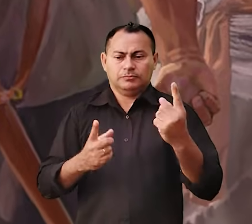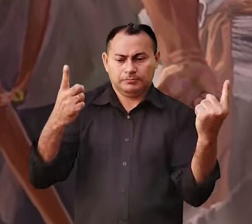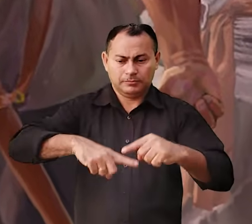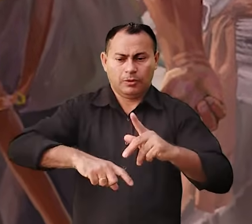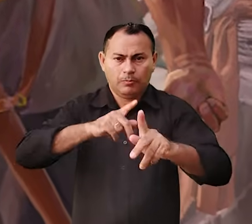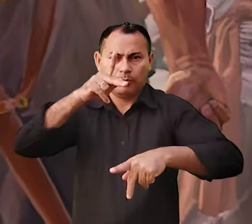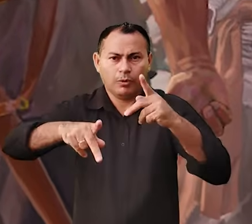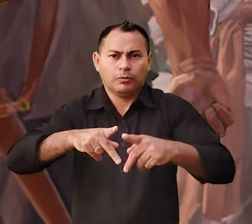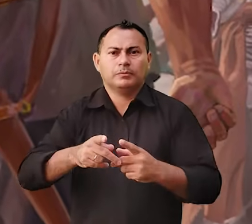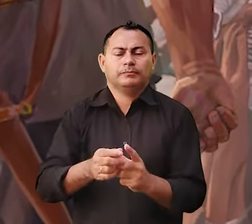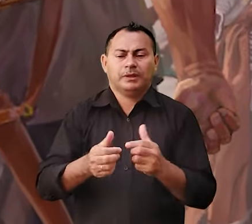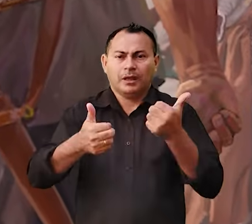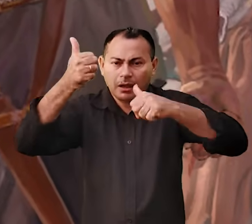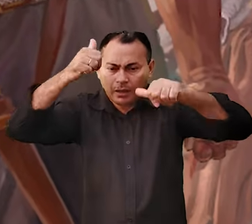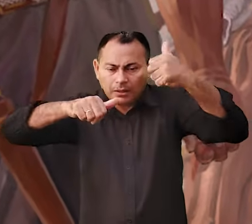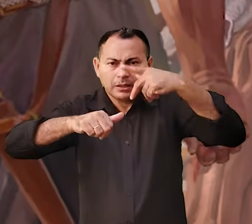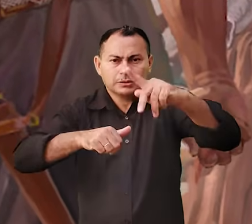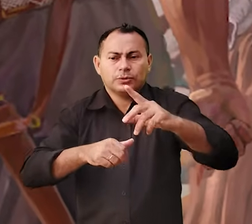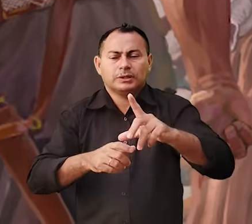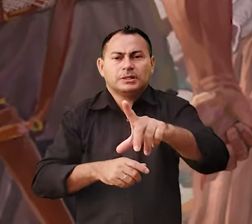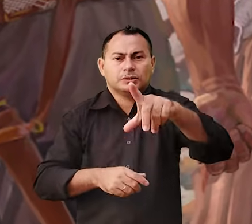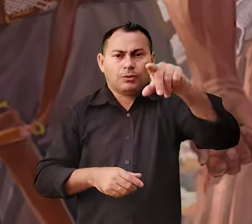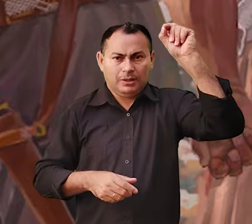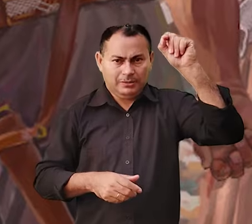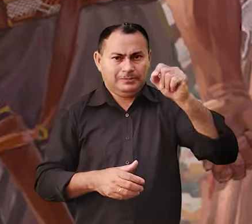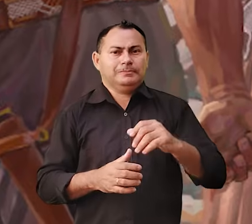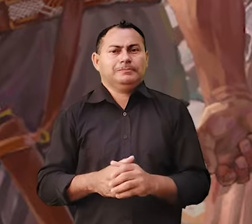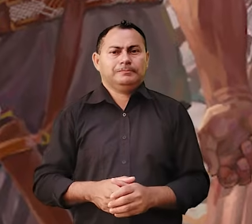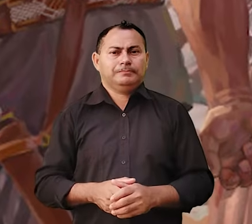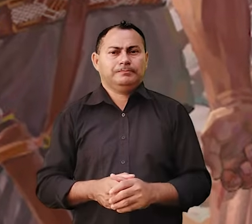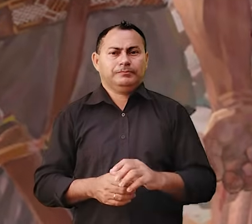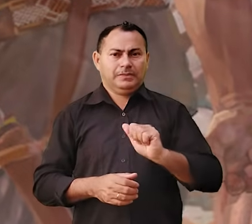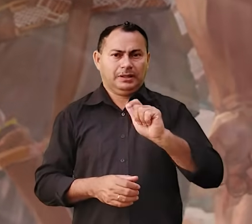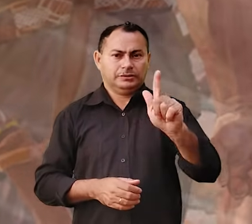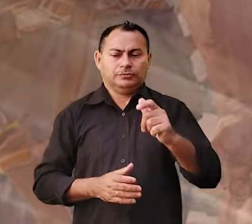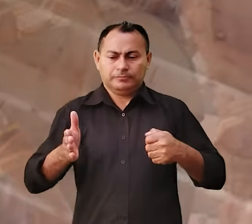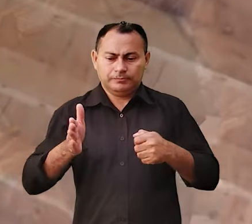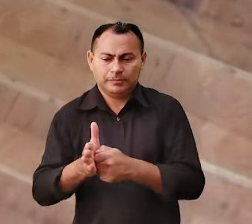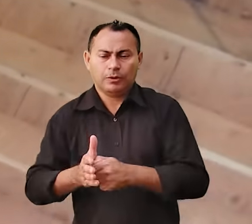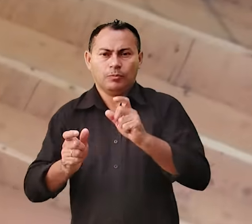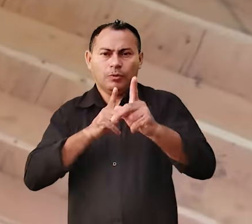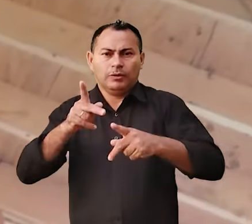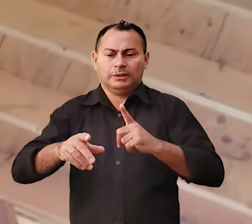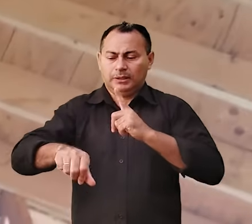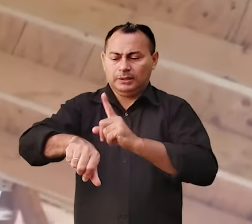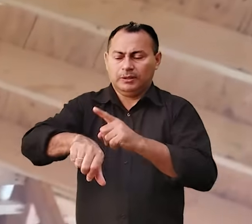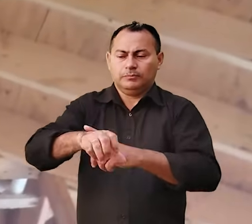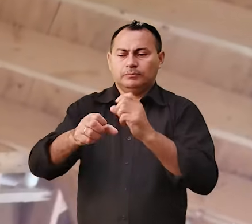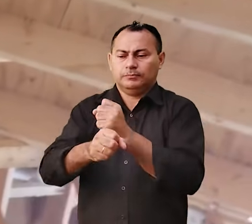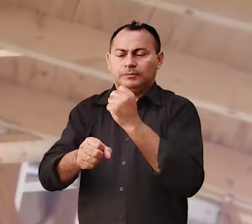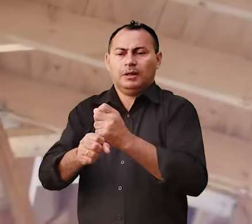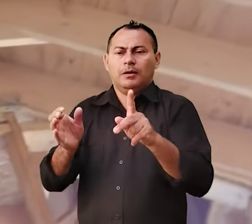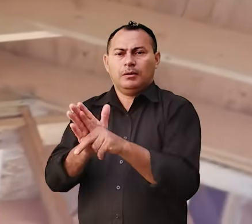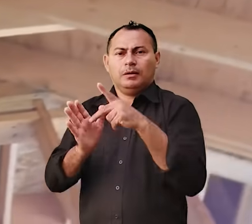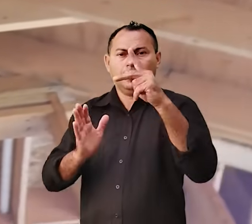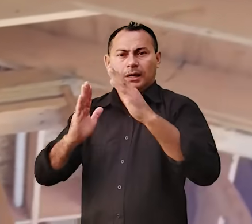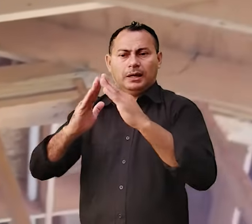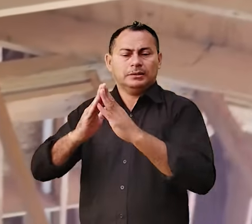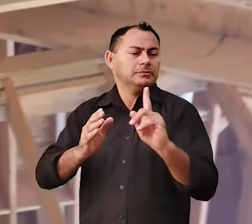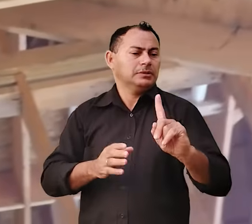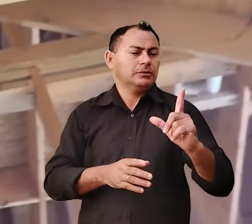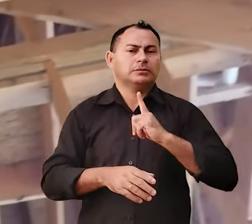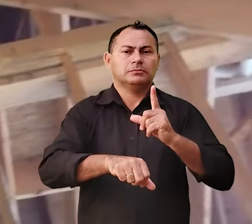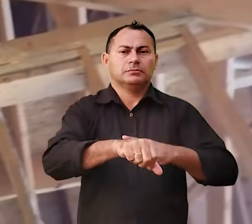Ageu desafiou o povo a reavaliar as suas prioridades. Ele denunciou o fato de o povo ter tempo para construir suas